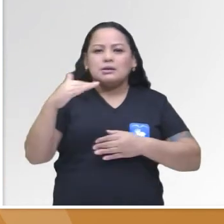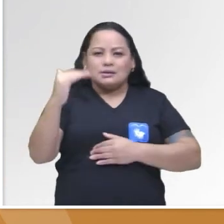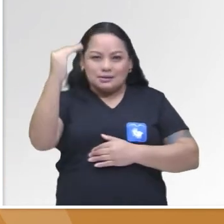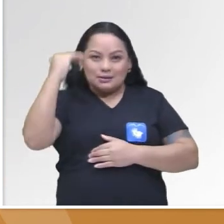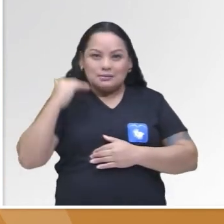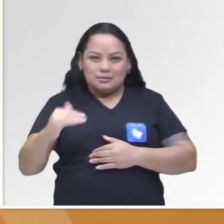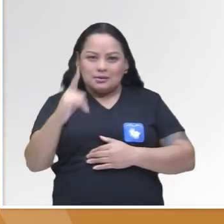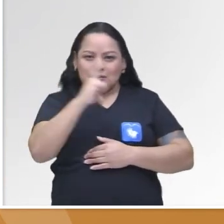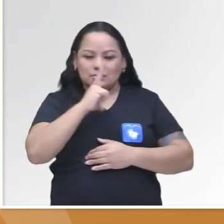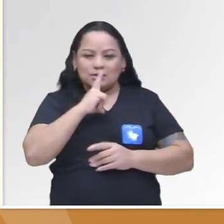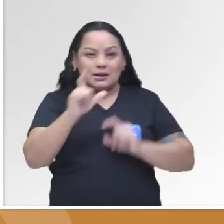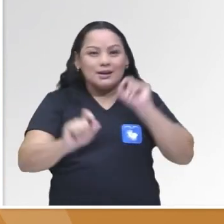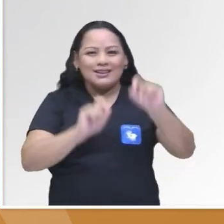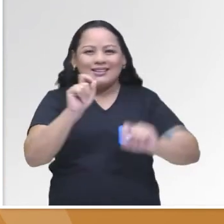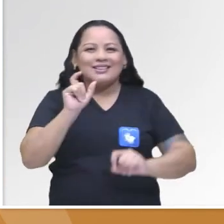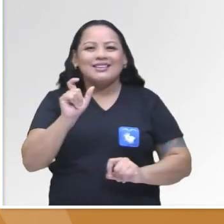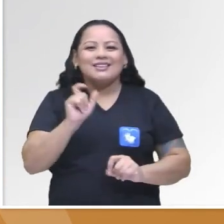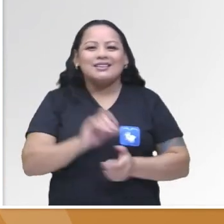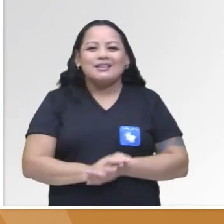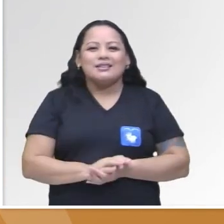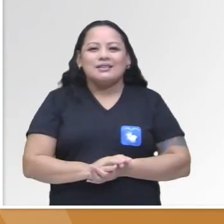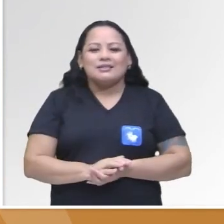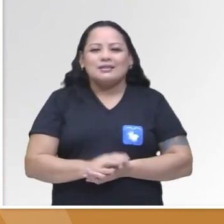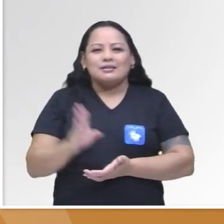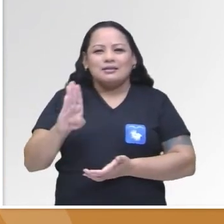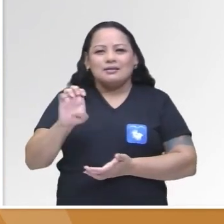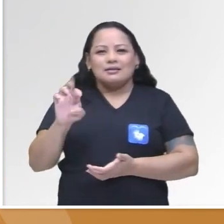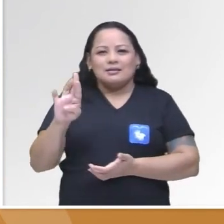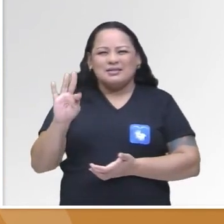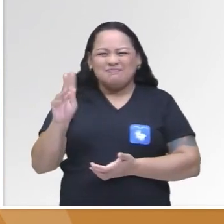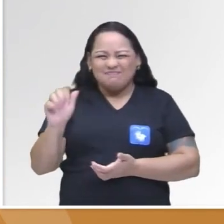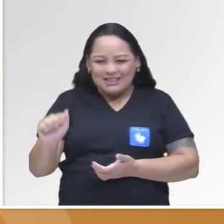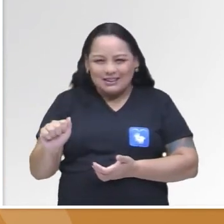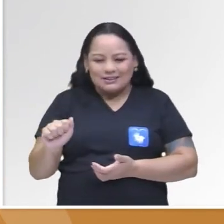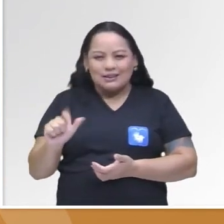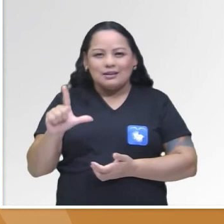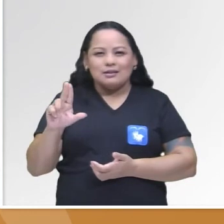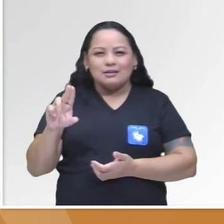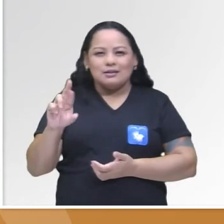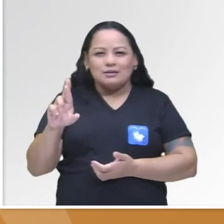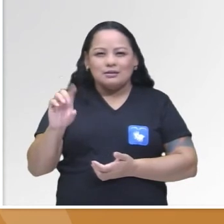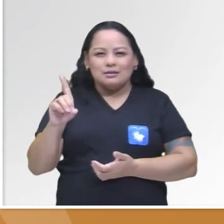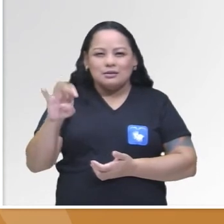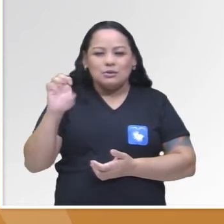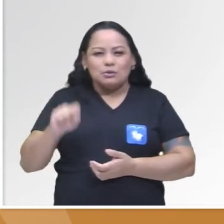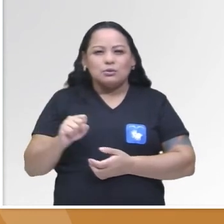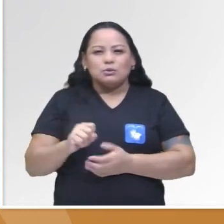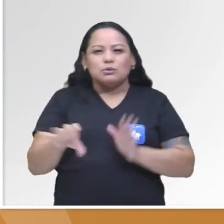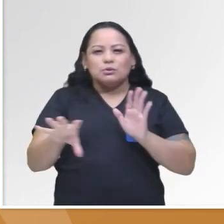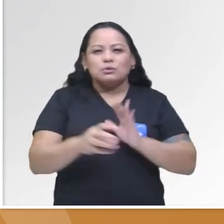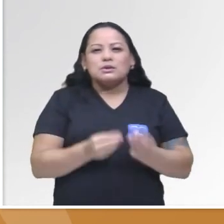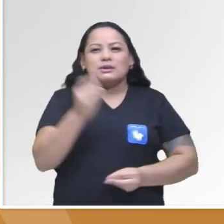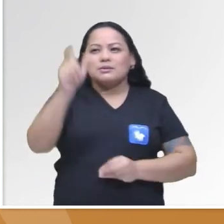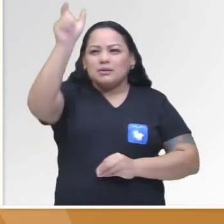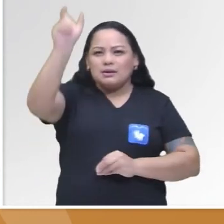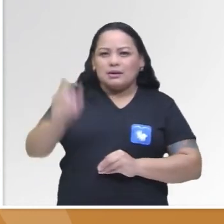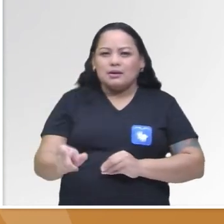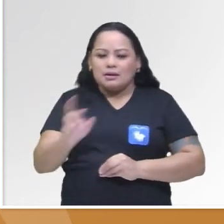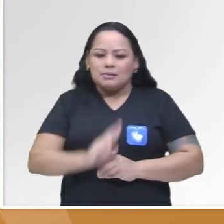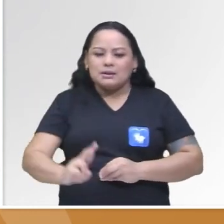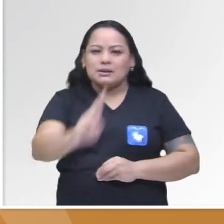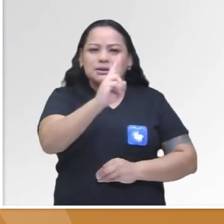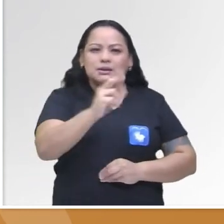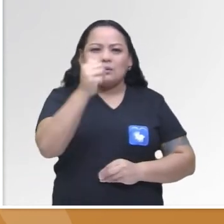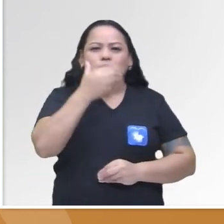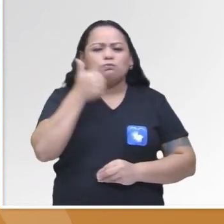ó, é quem? Berta Lutz, nada mais, nada menos do que um dos ícones do feminismo no Brasil,